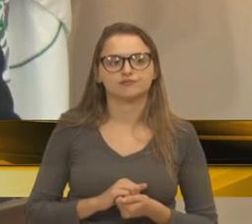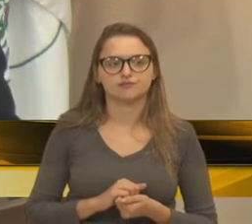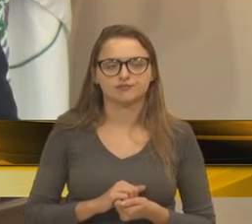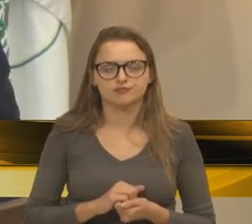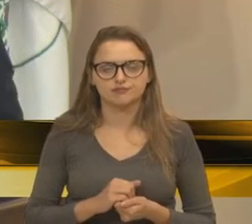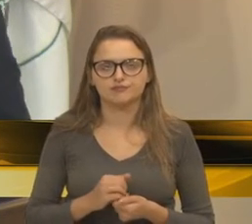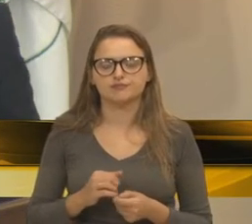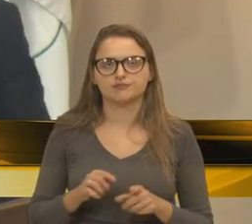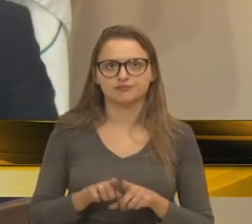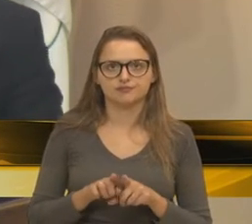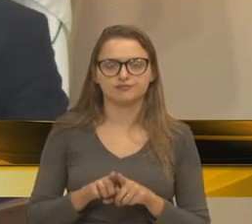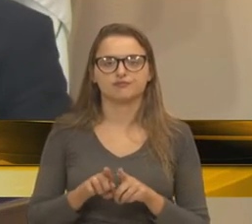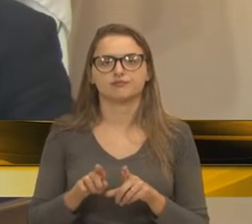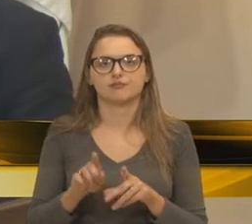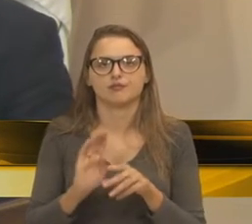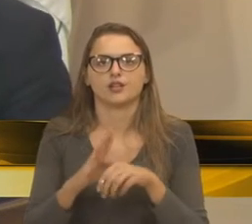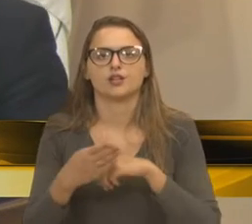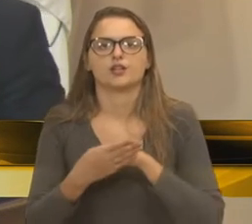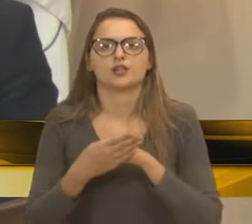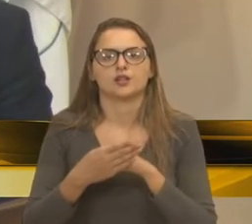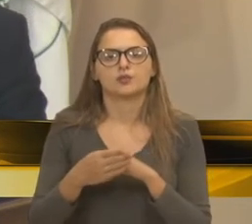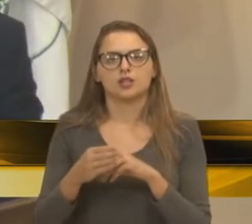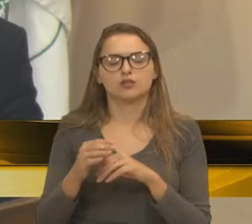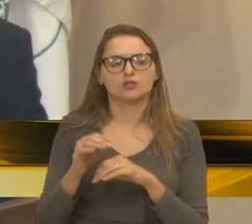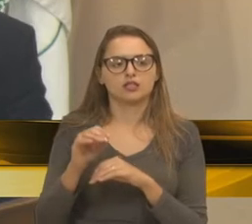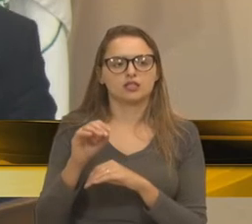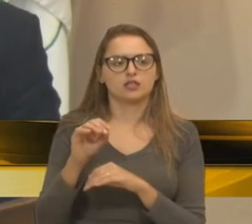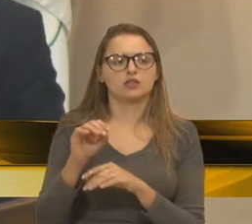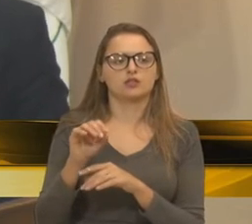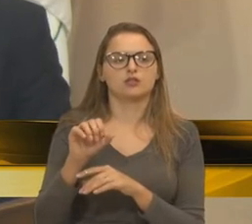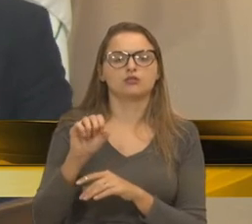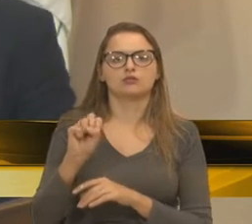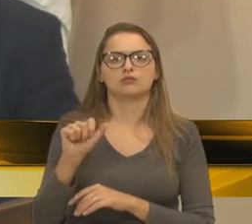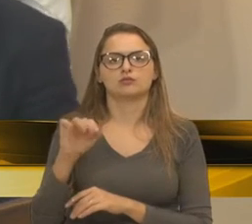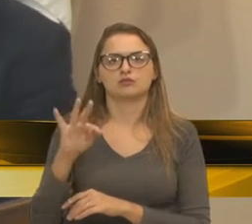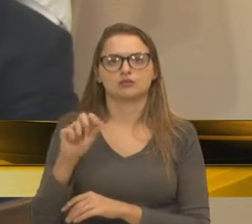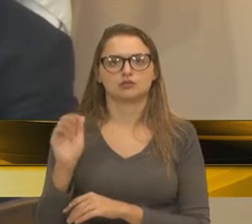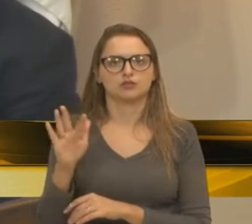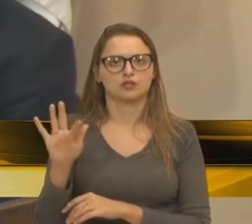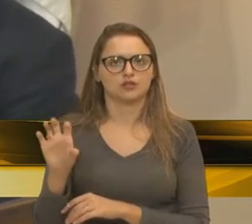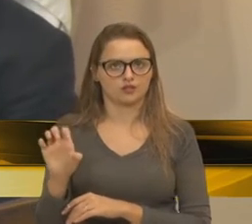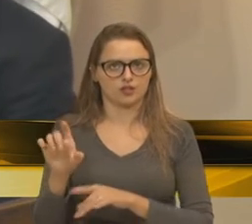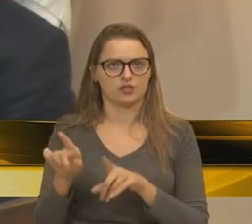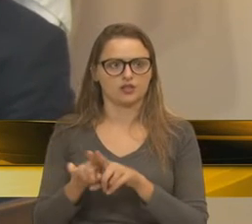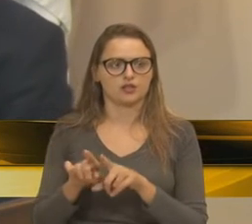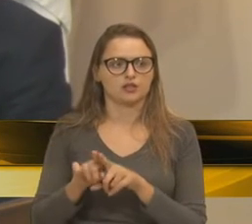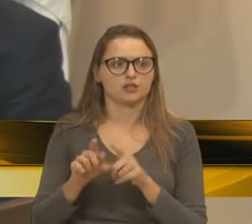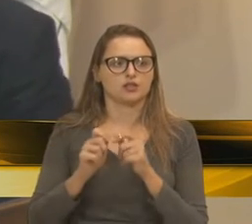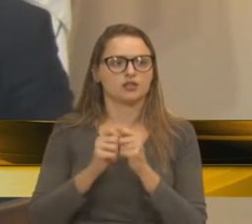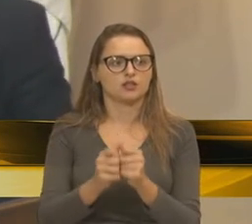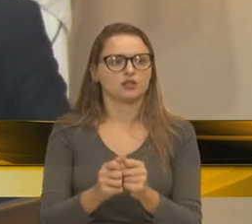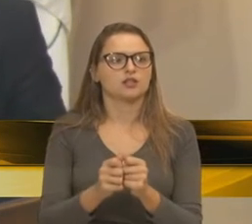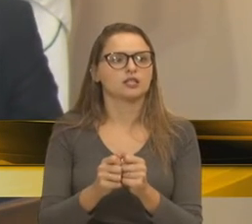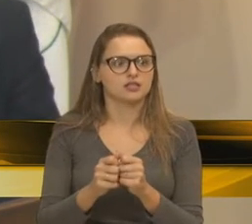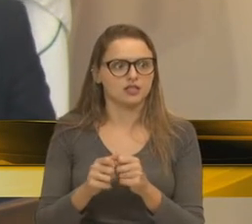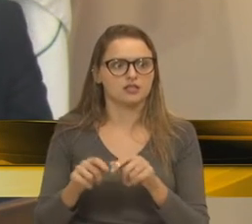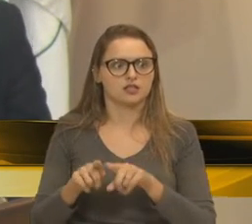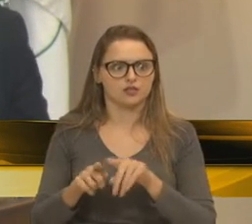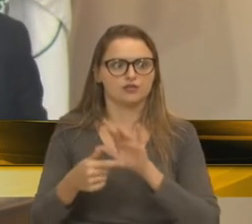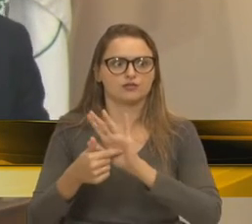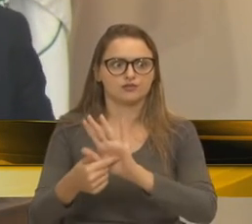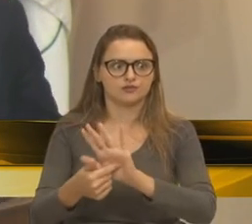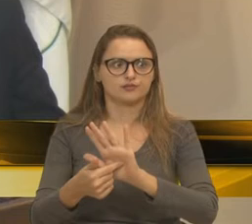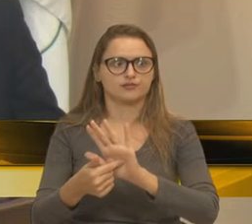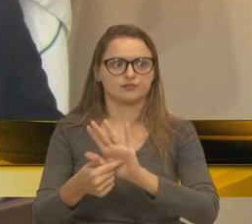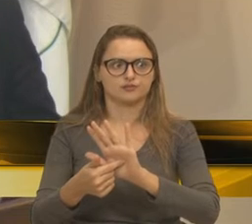sair do Santa Fé, nas condições que ela tem, e sair de empresa em empresa batendo e pedindo: eu quero uma cota para estudar na mecatrônica? E como